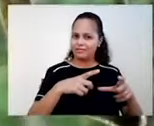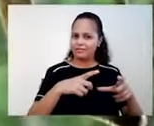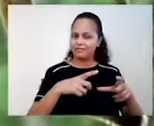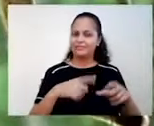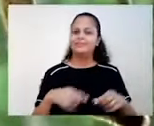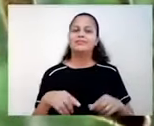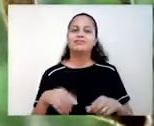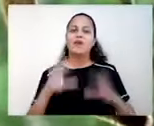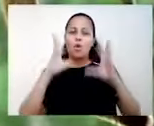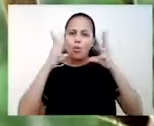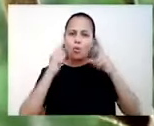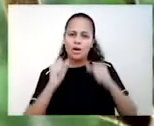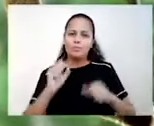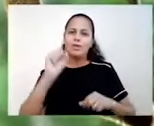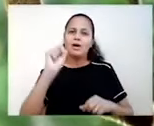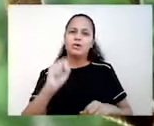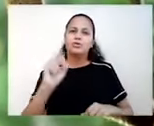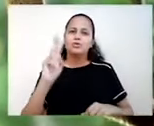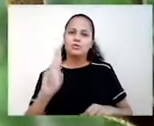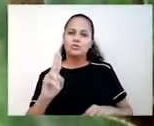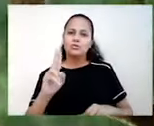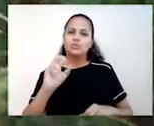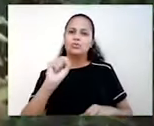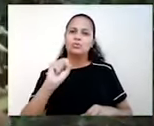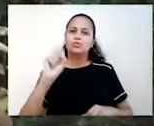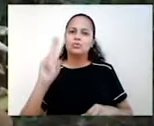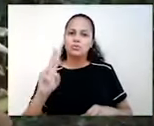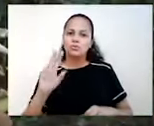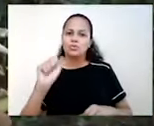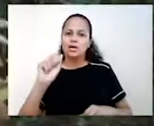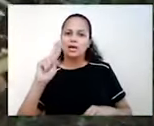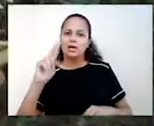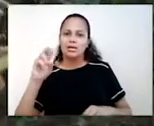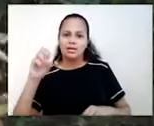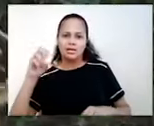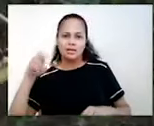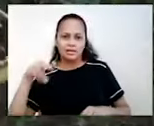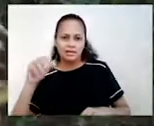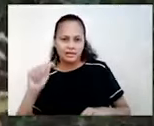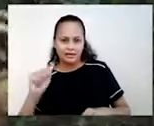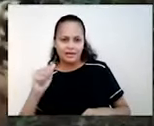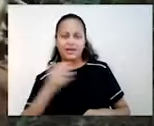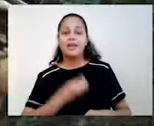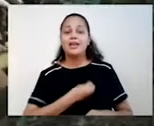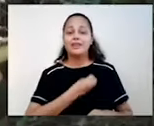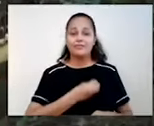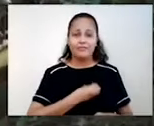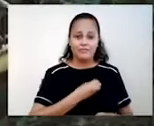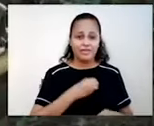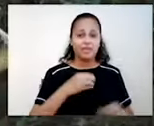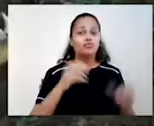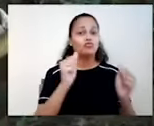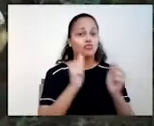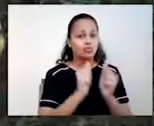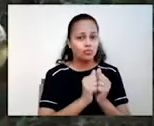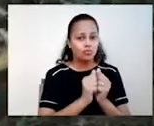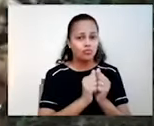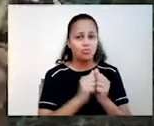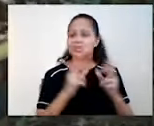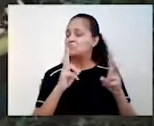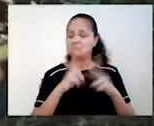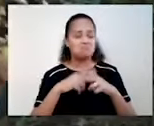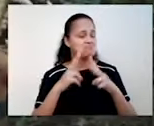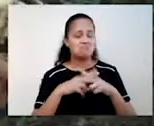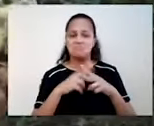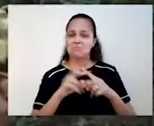Américas, a suçuarana, chamada também de onça-parda ou puma. Mas mesmo vivendo nos mesmos territórios, esses animais